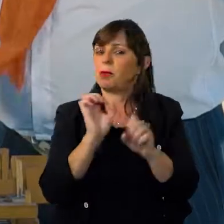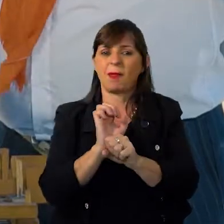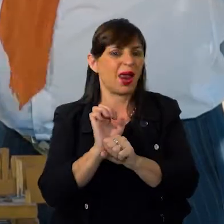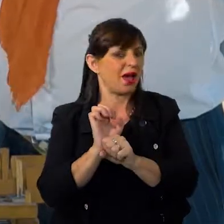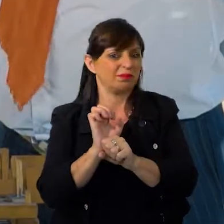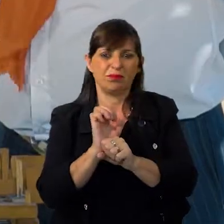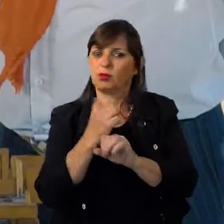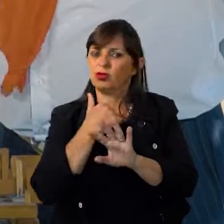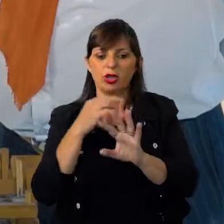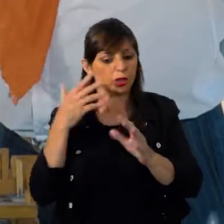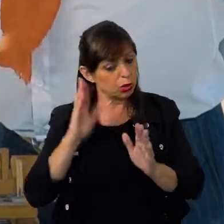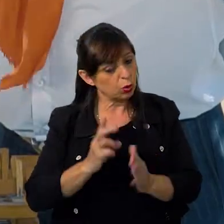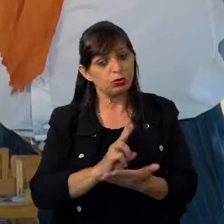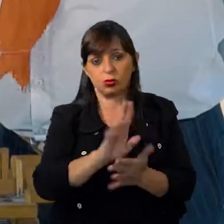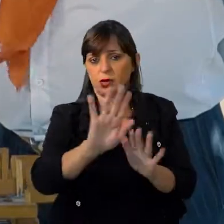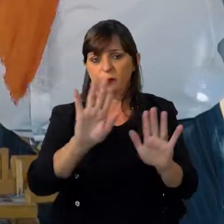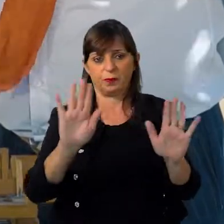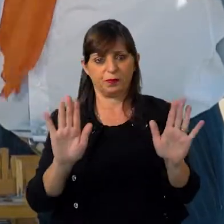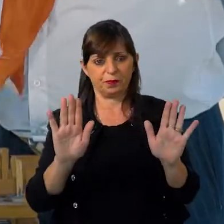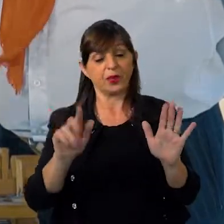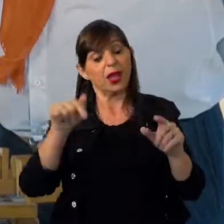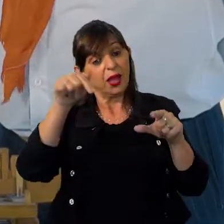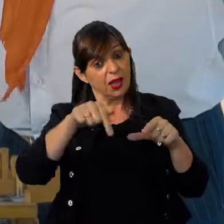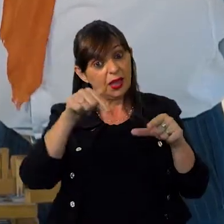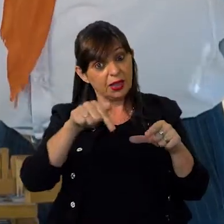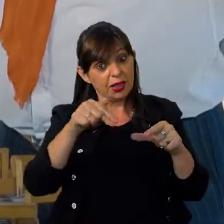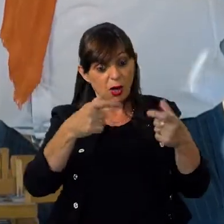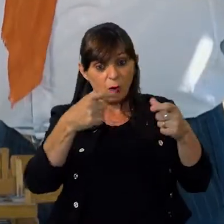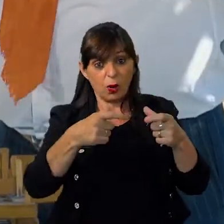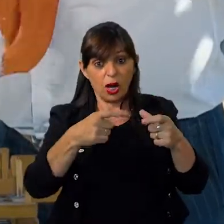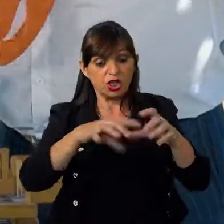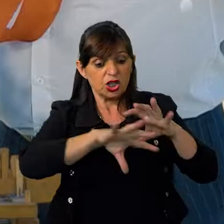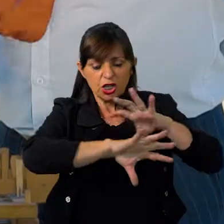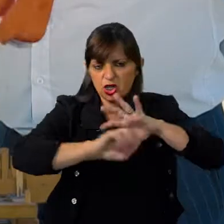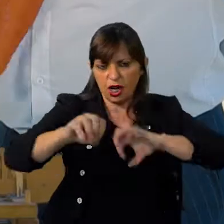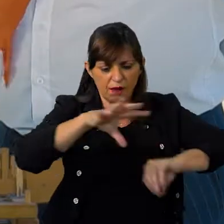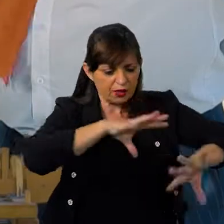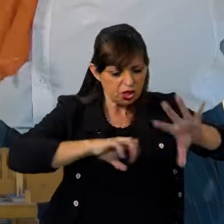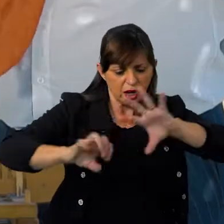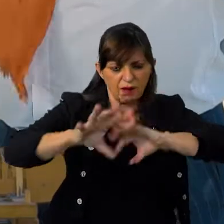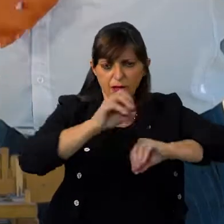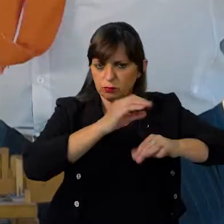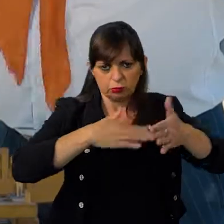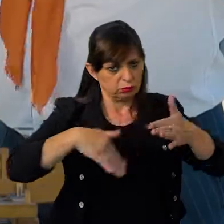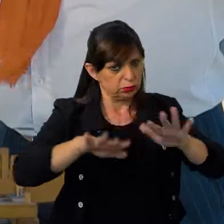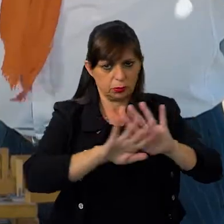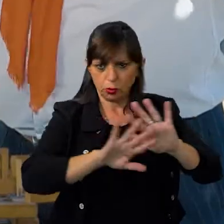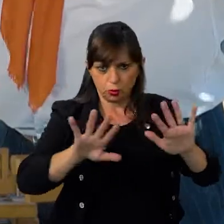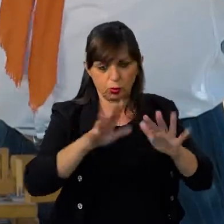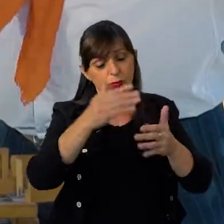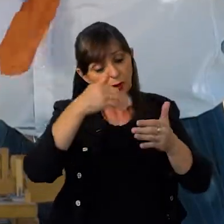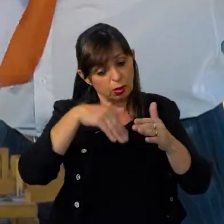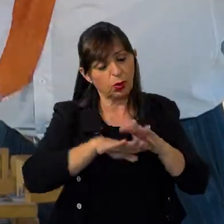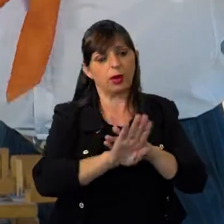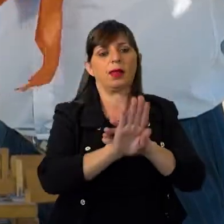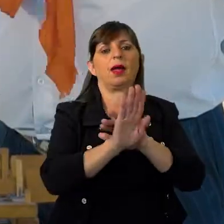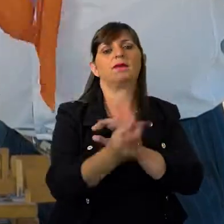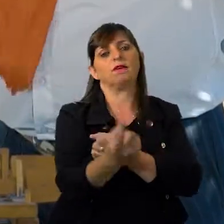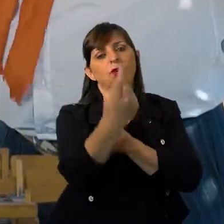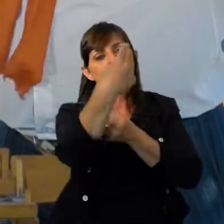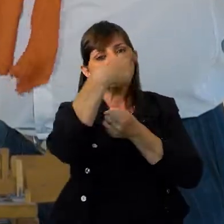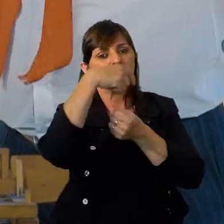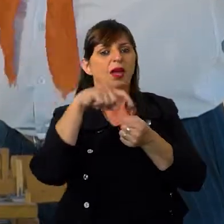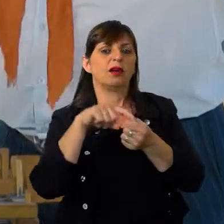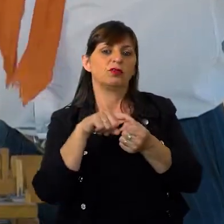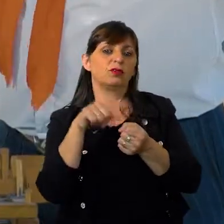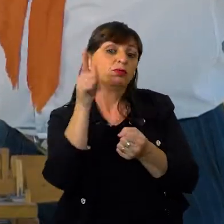esta Jangada que a gente tá vendo aqui ela se desmanchava na chegada em São Borja e os balseiros de posse